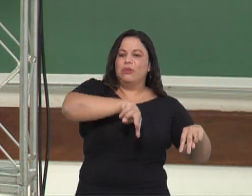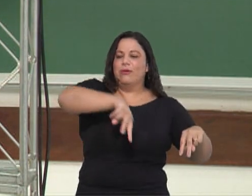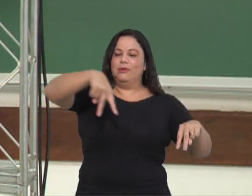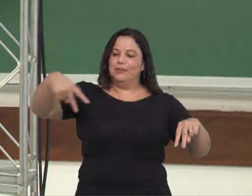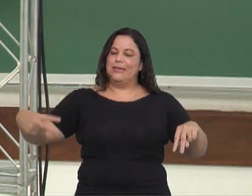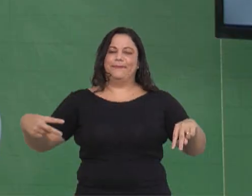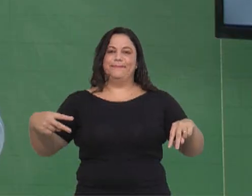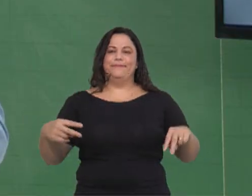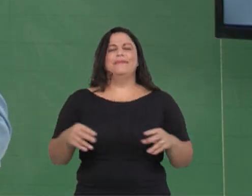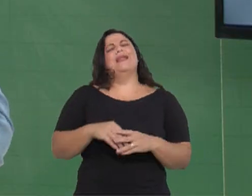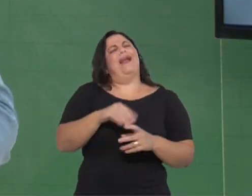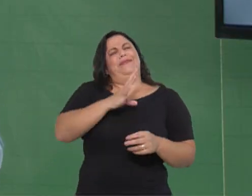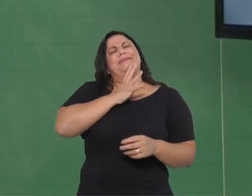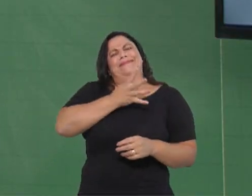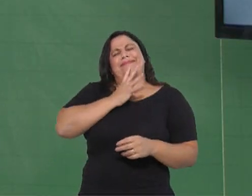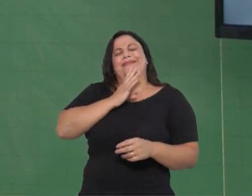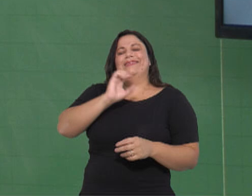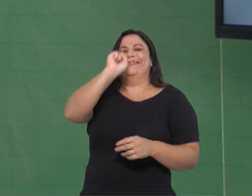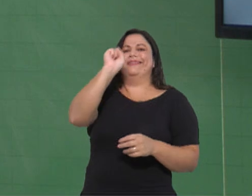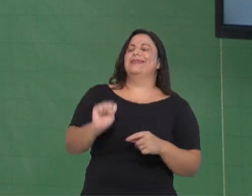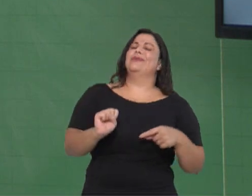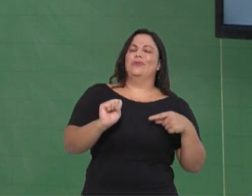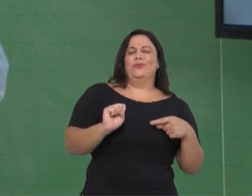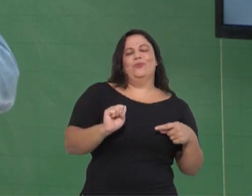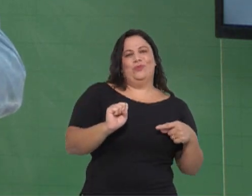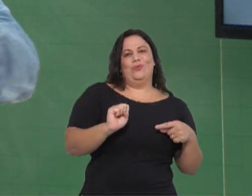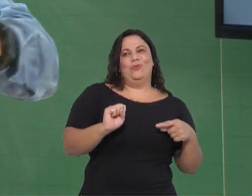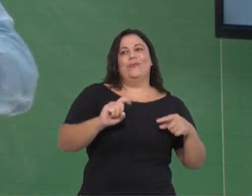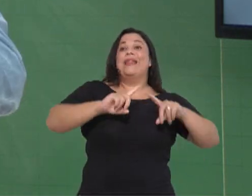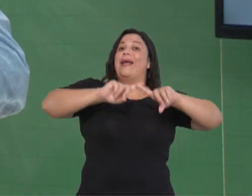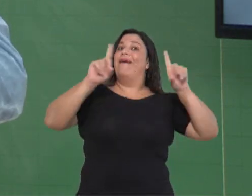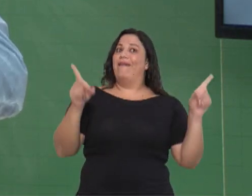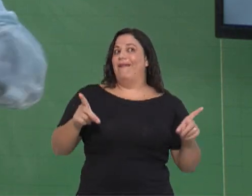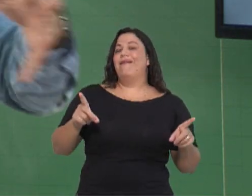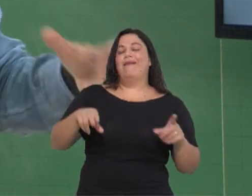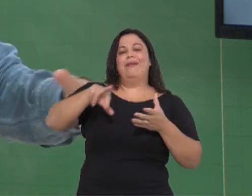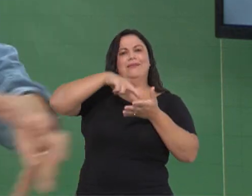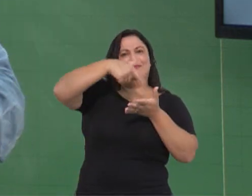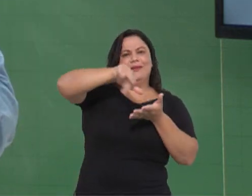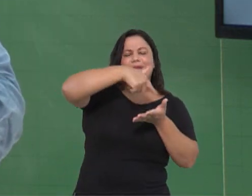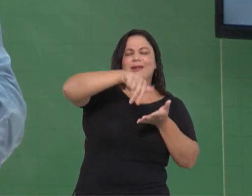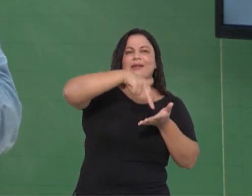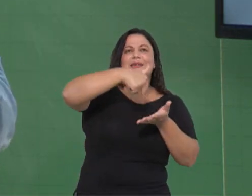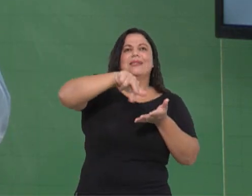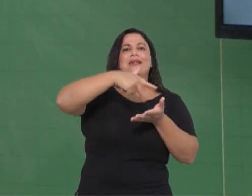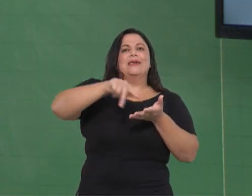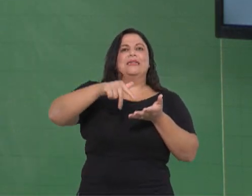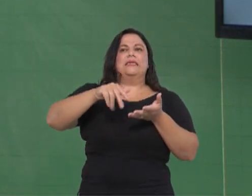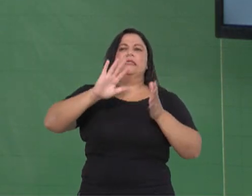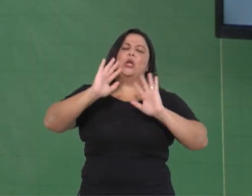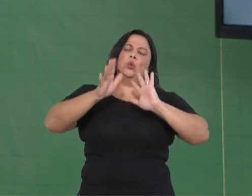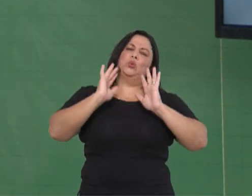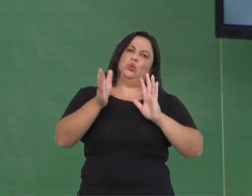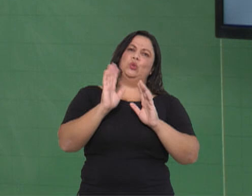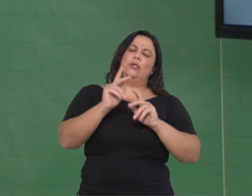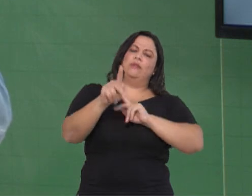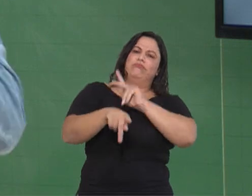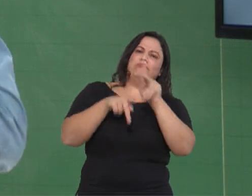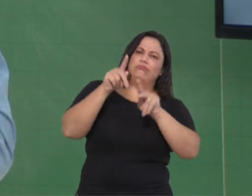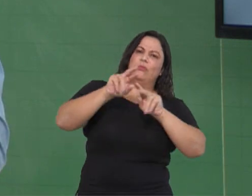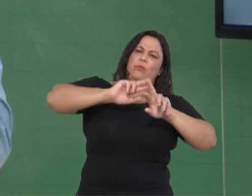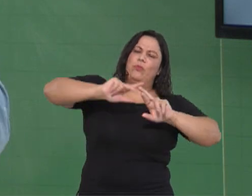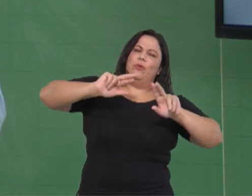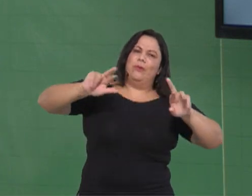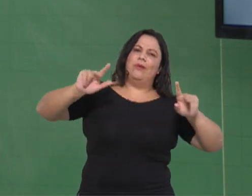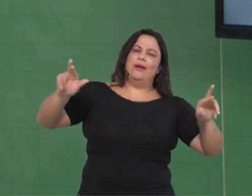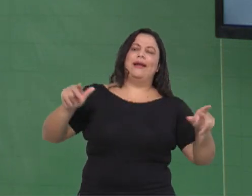muito conhecida aqui no Sul, mas essa dança, a chula, está se popularizando nos chamados